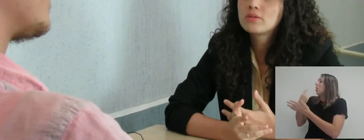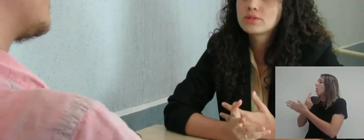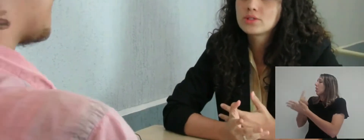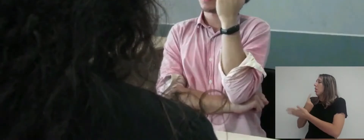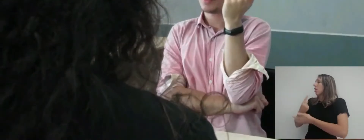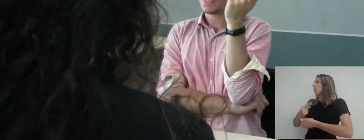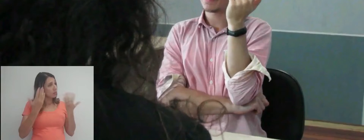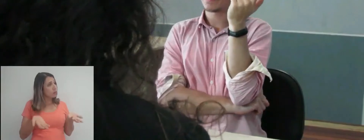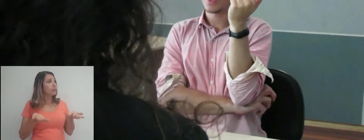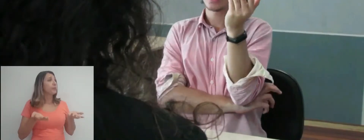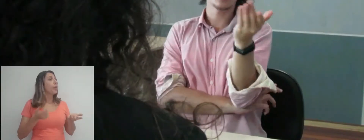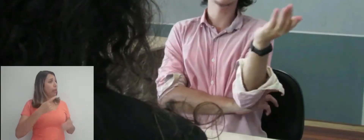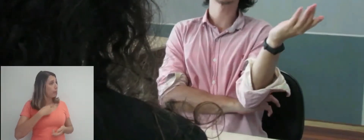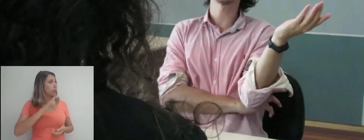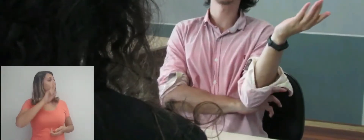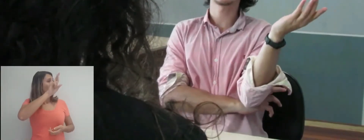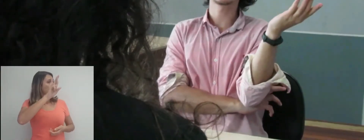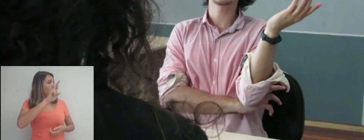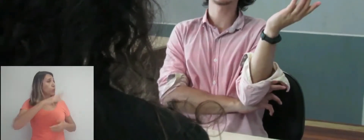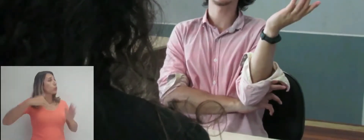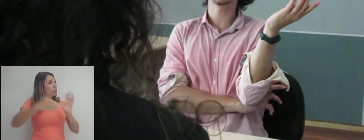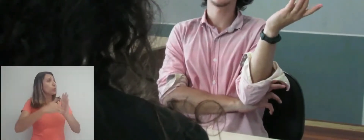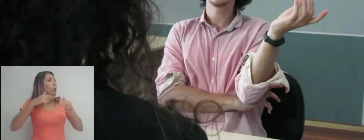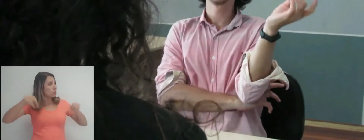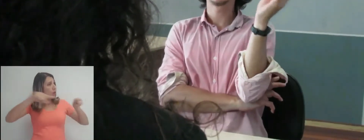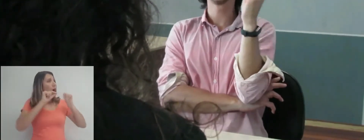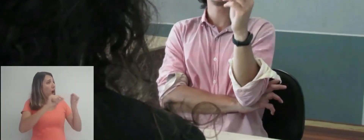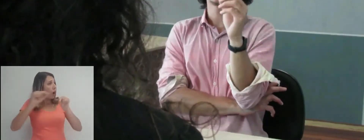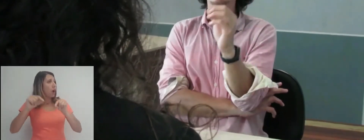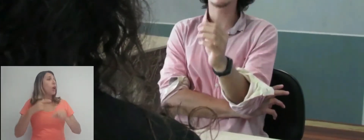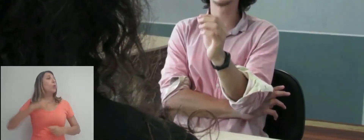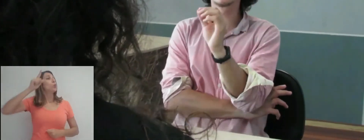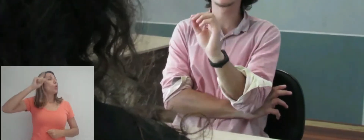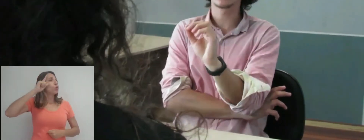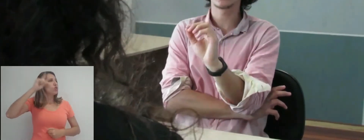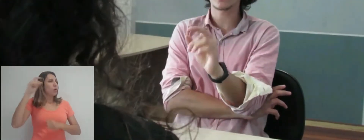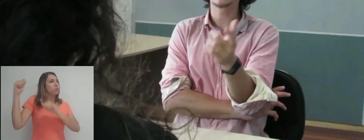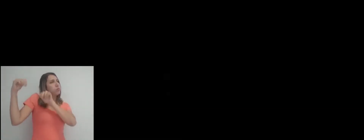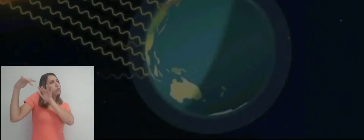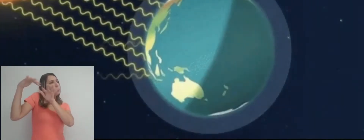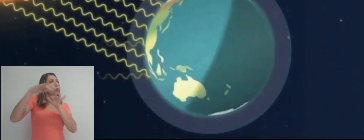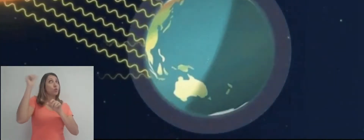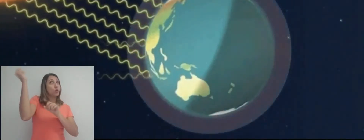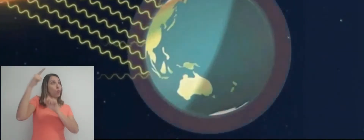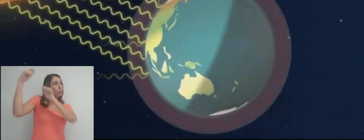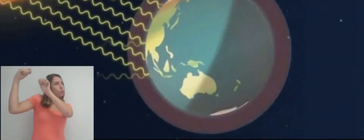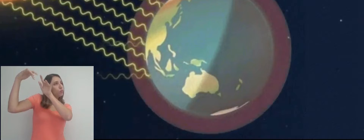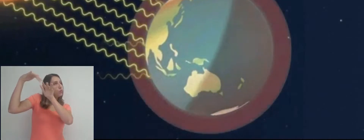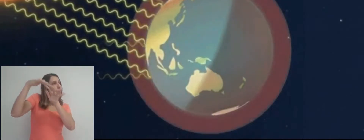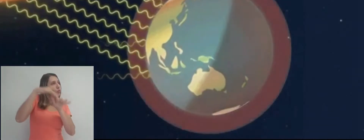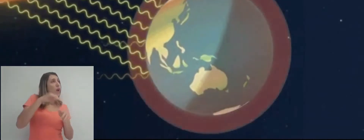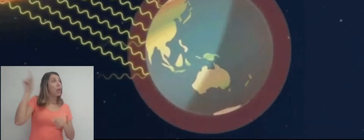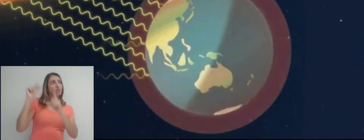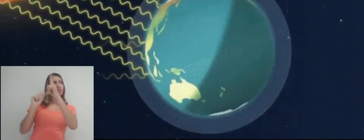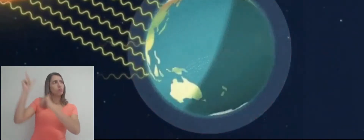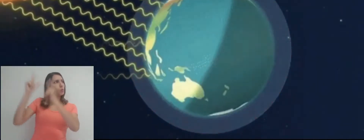que tantas perguntas? Pois bem, sou responsável por essas situações. Chego diariamente em grandes quantidades vindo do Sol, que por